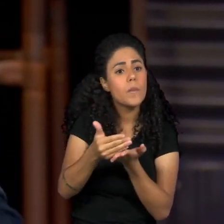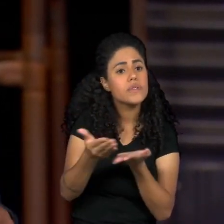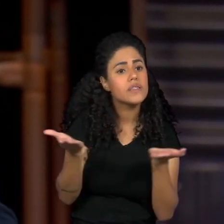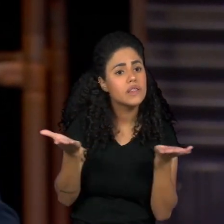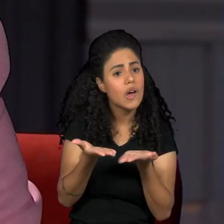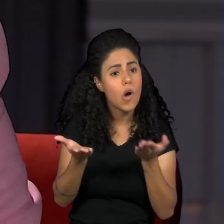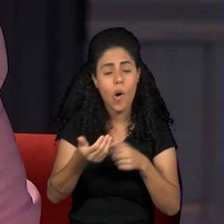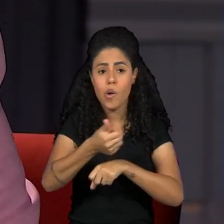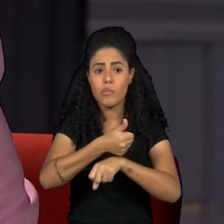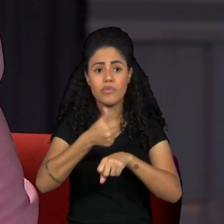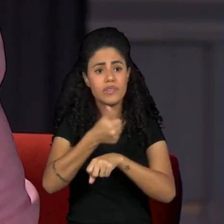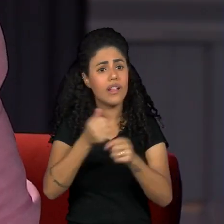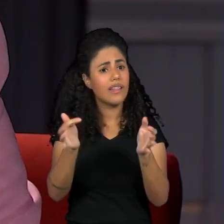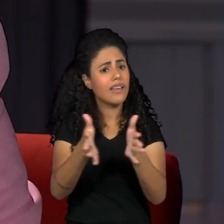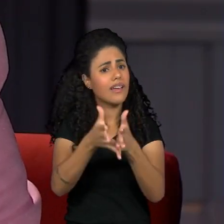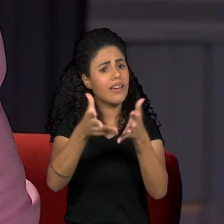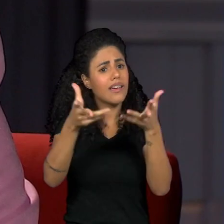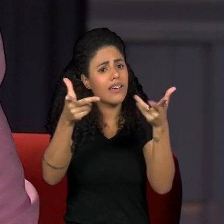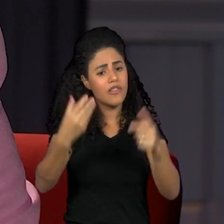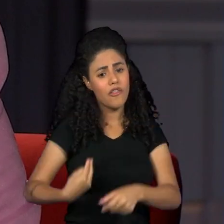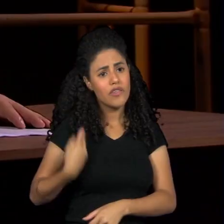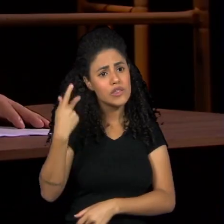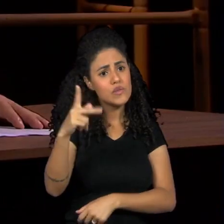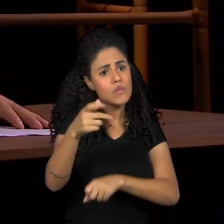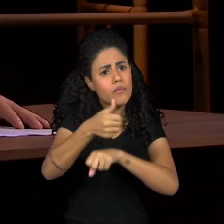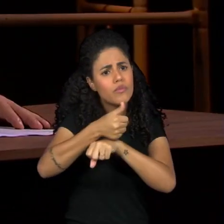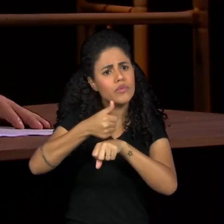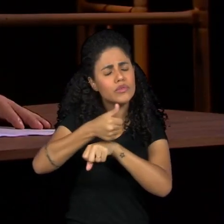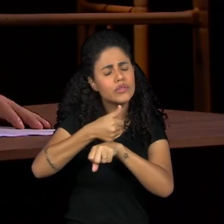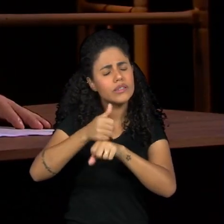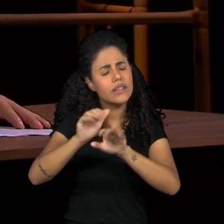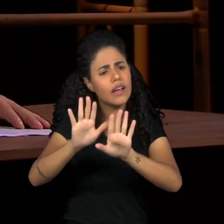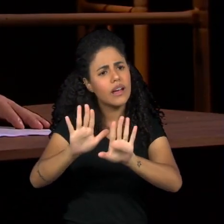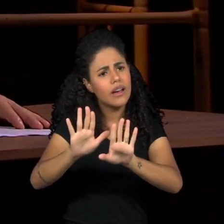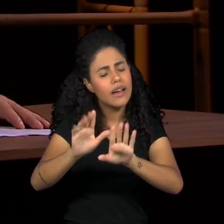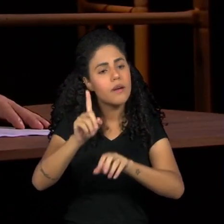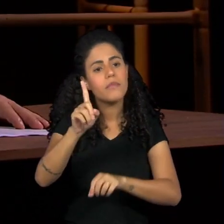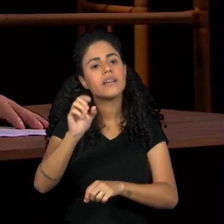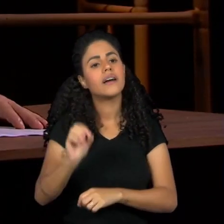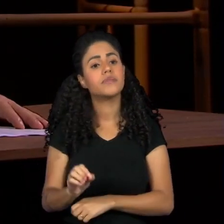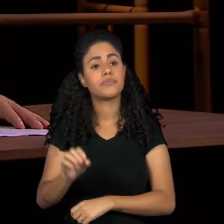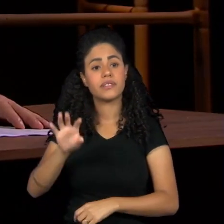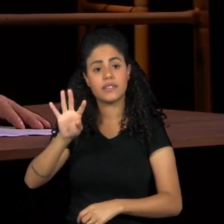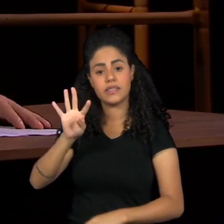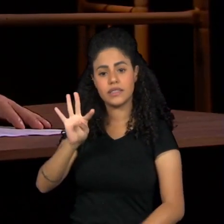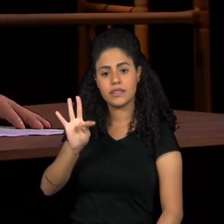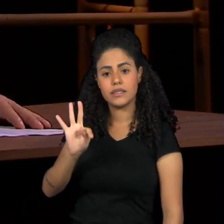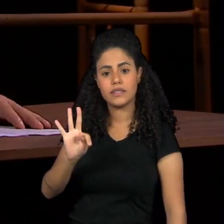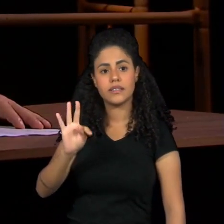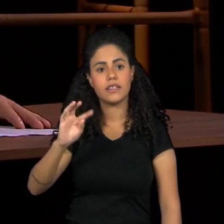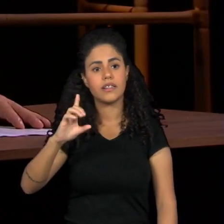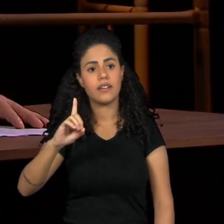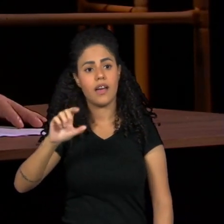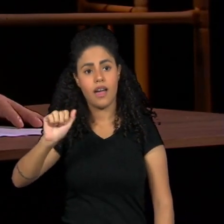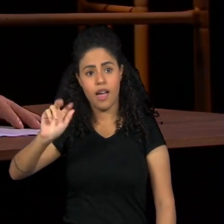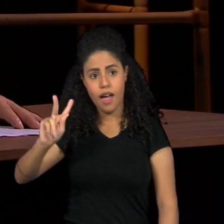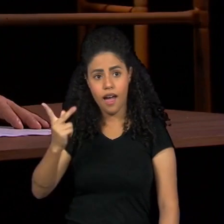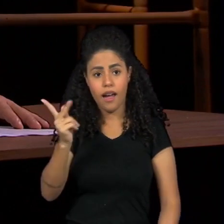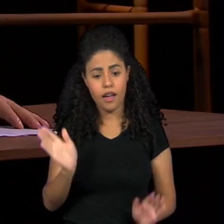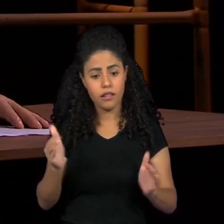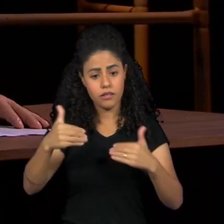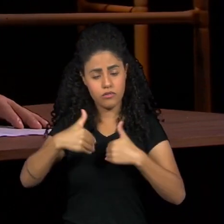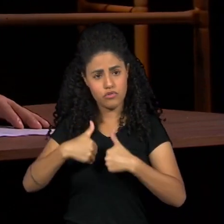profissional de uma maneira incrível. É verdade. Mas você falou ali do TDAH e do diagnóstico de